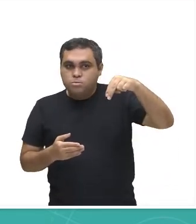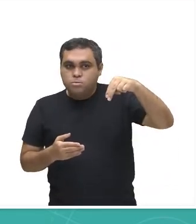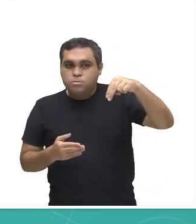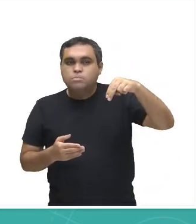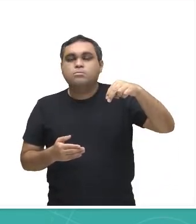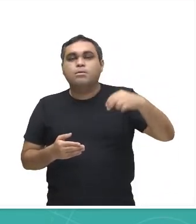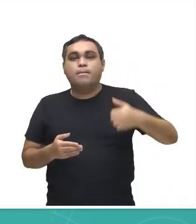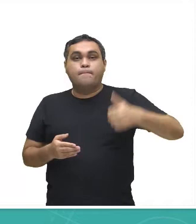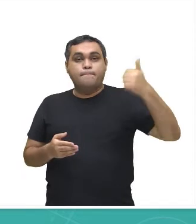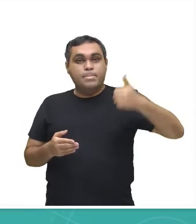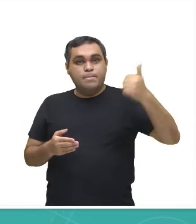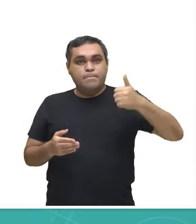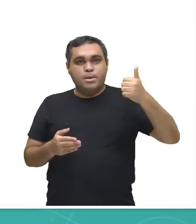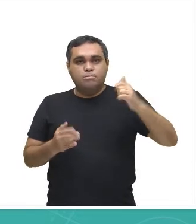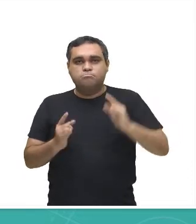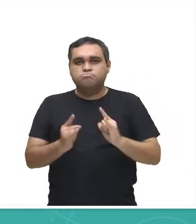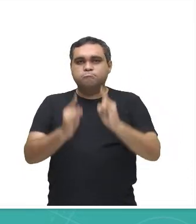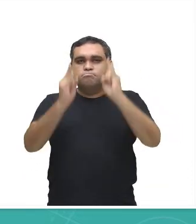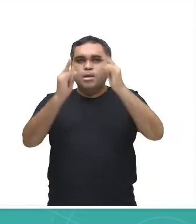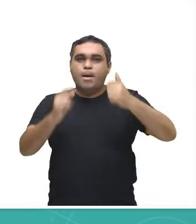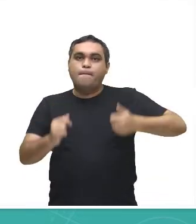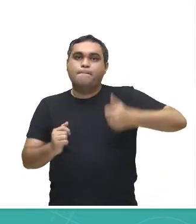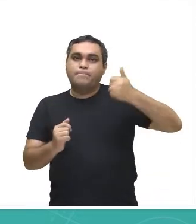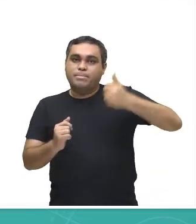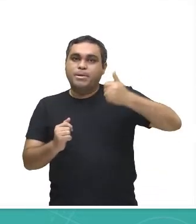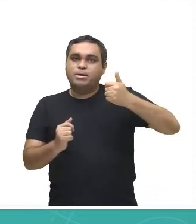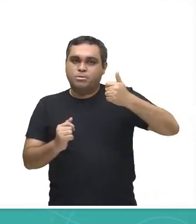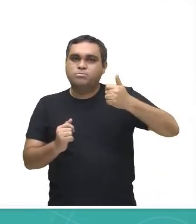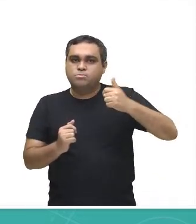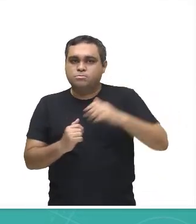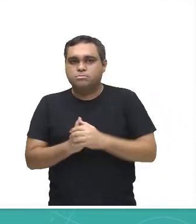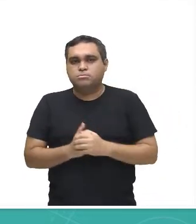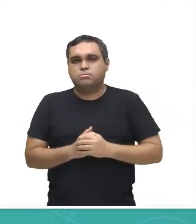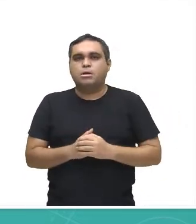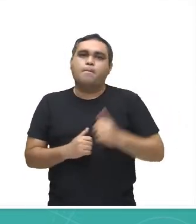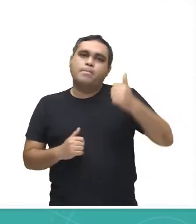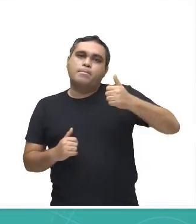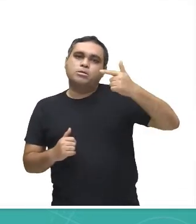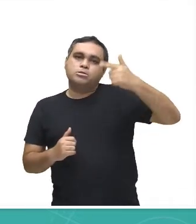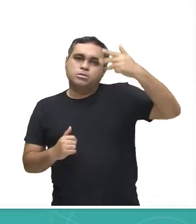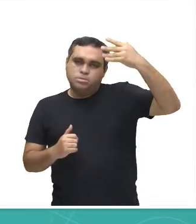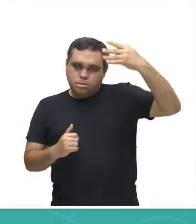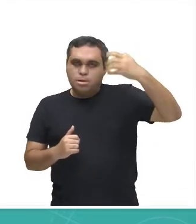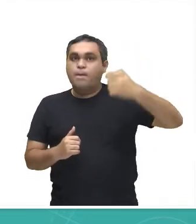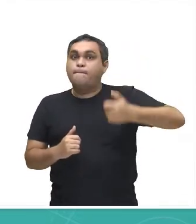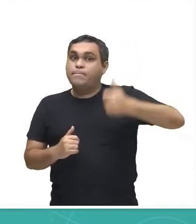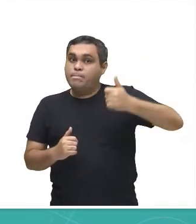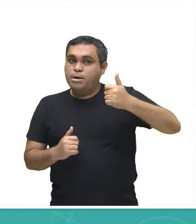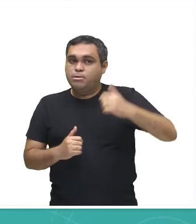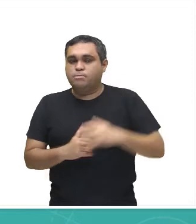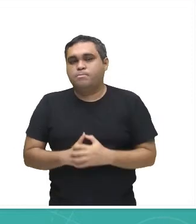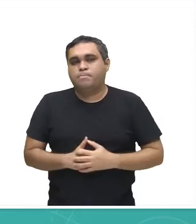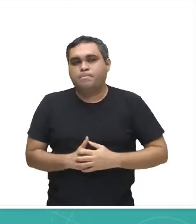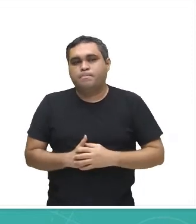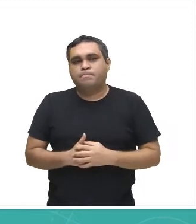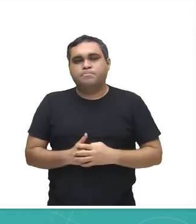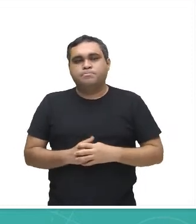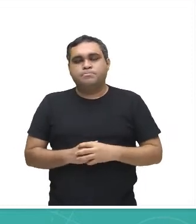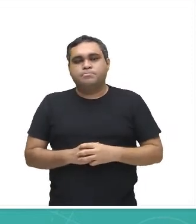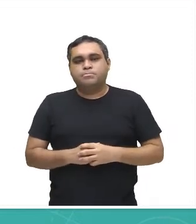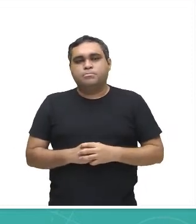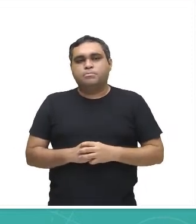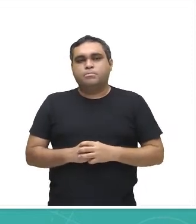utilizar a preposition on. Aqui na imagem, pessoal, tem uma coisa que é bem... eu não